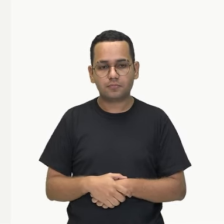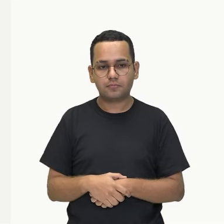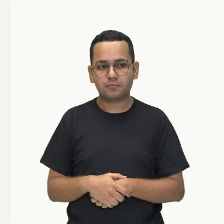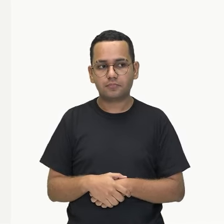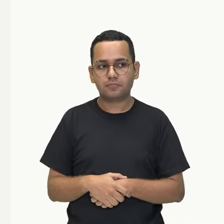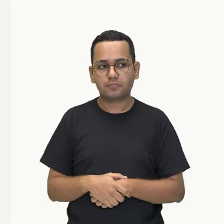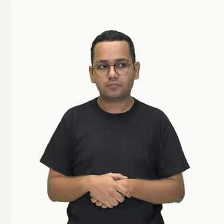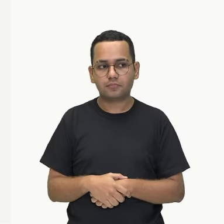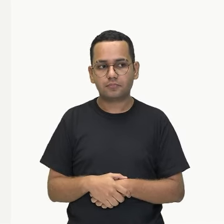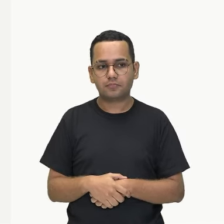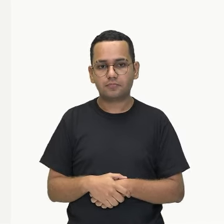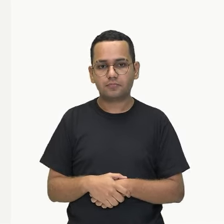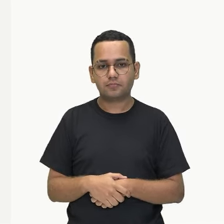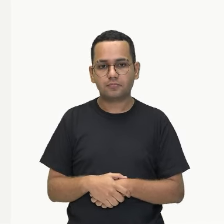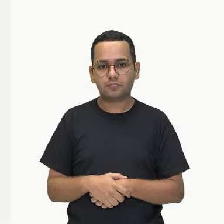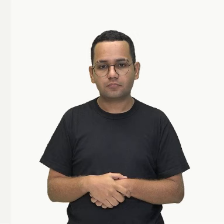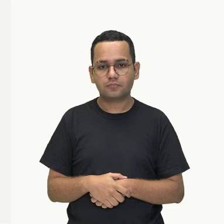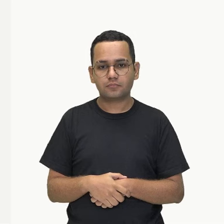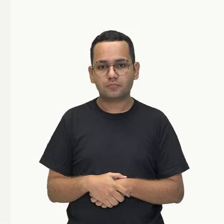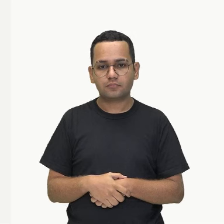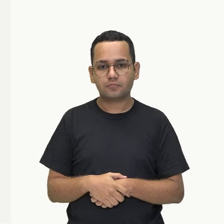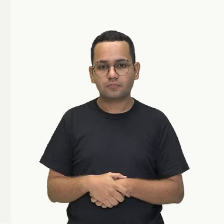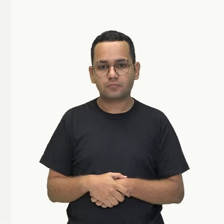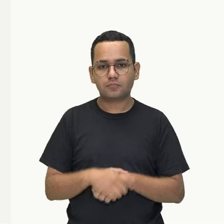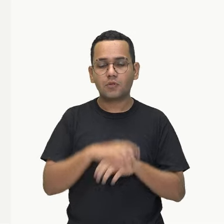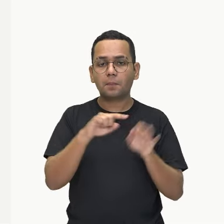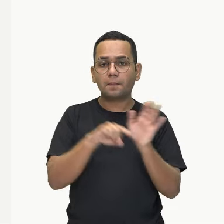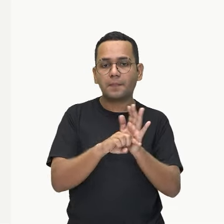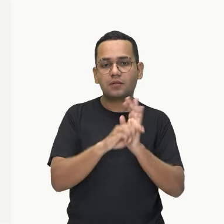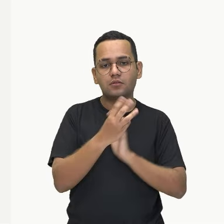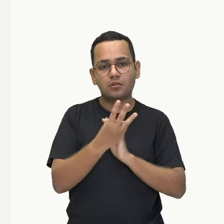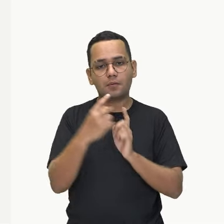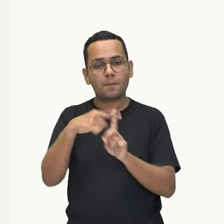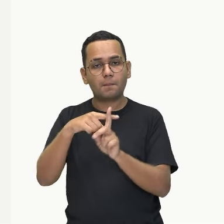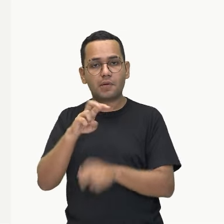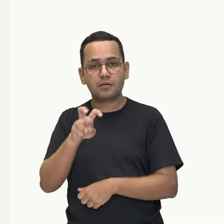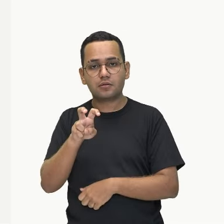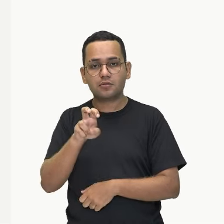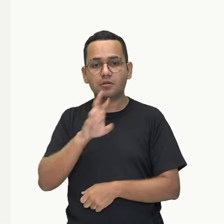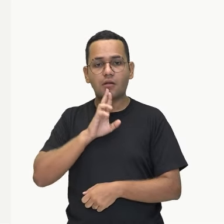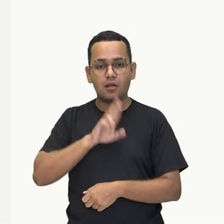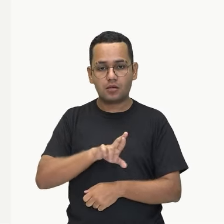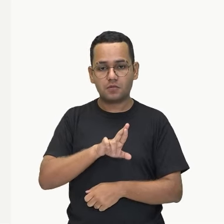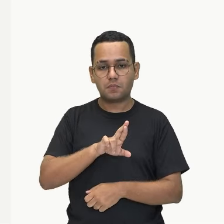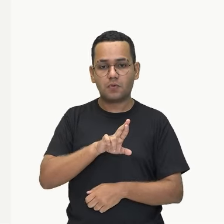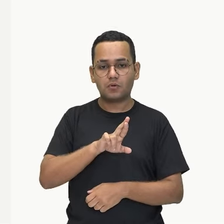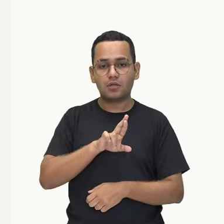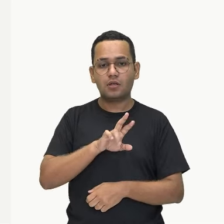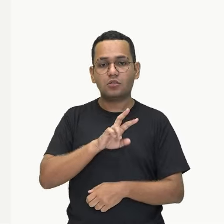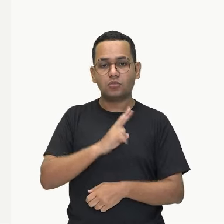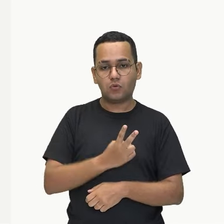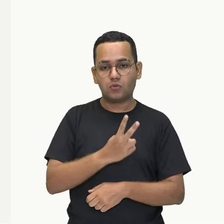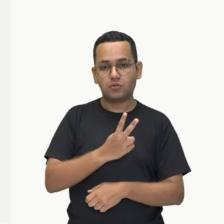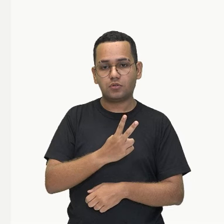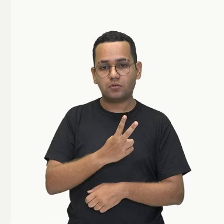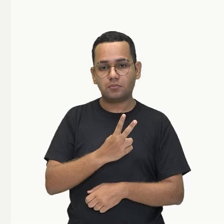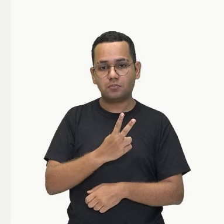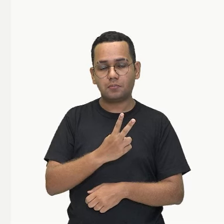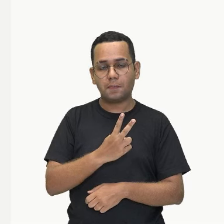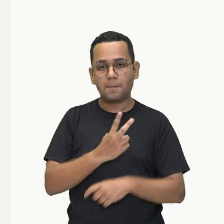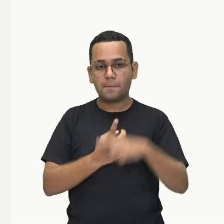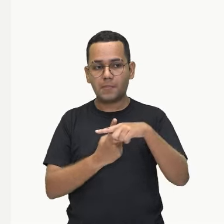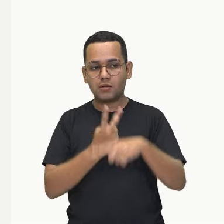ao quadrado. Menos 3 com mais 5 é 2. 2 com